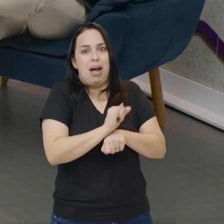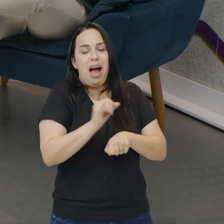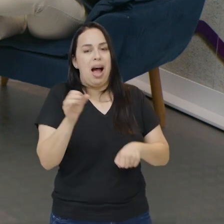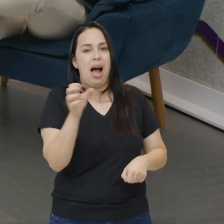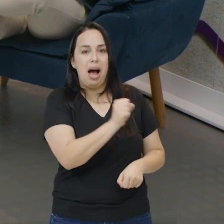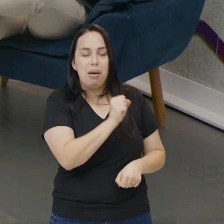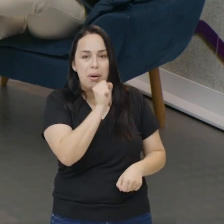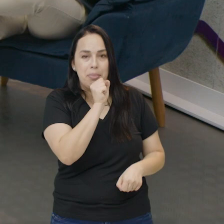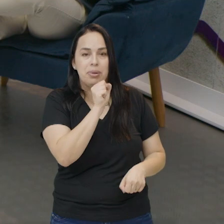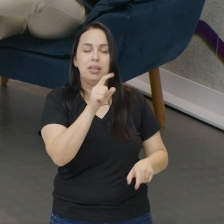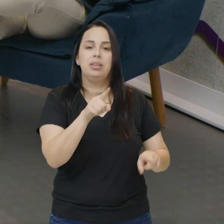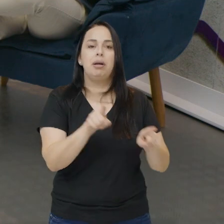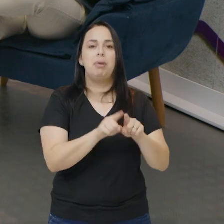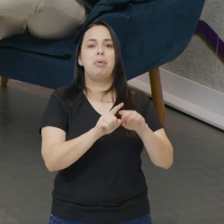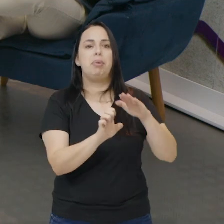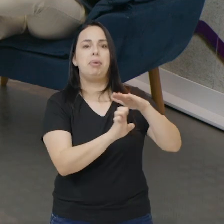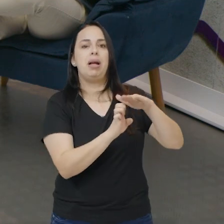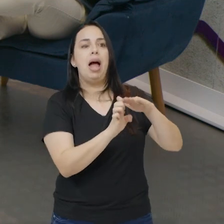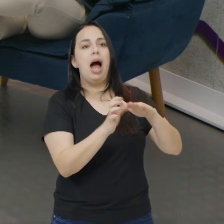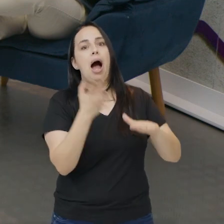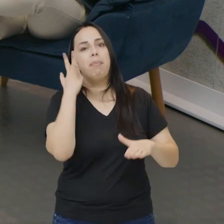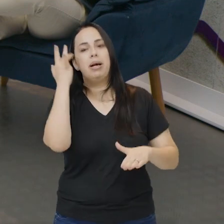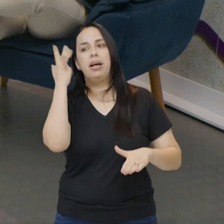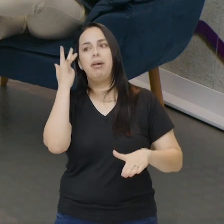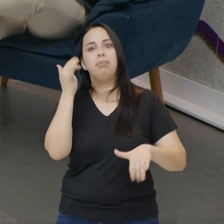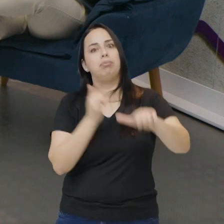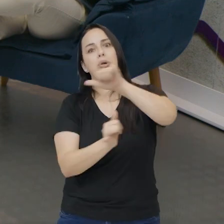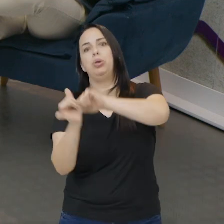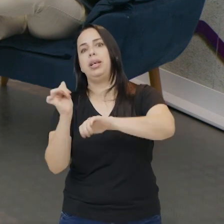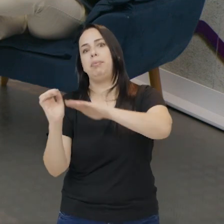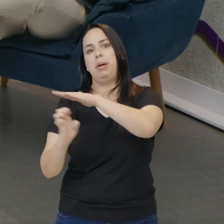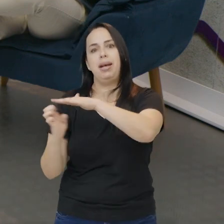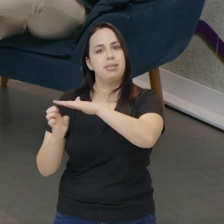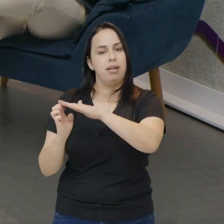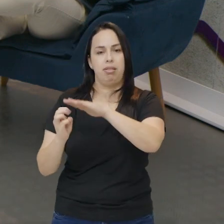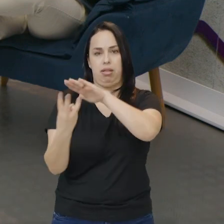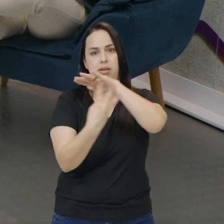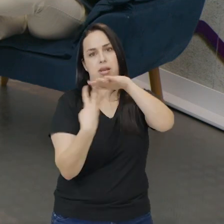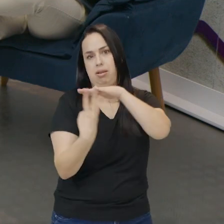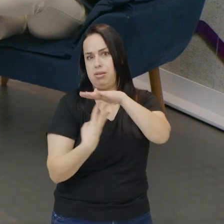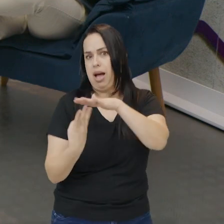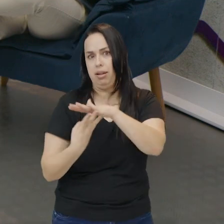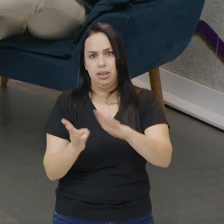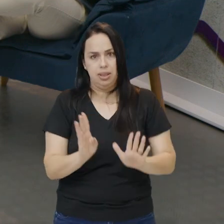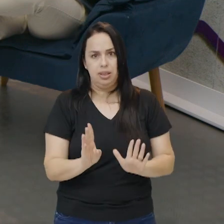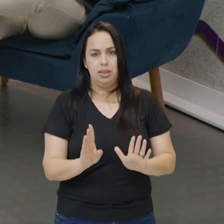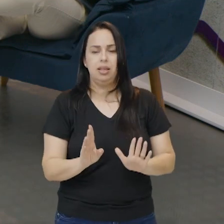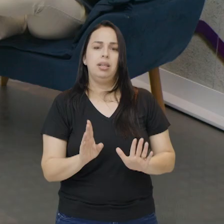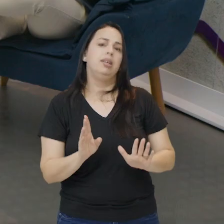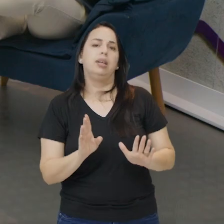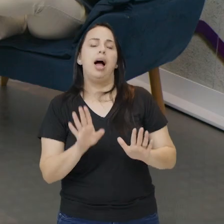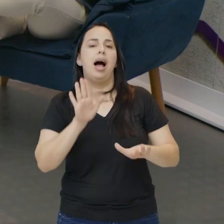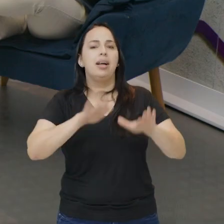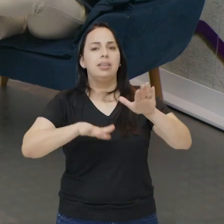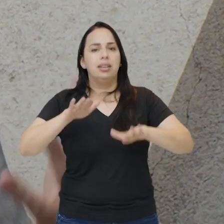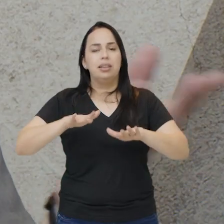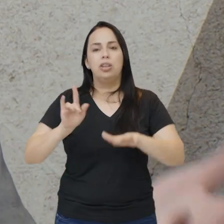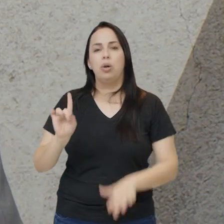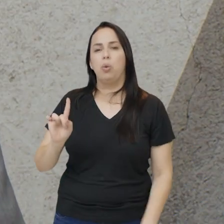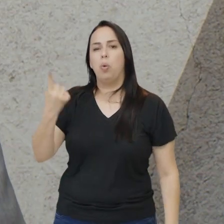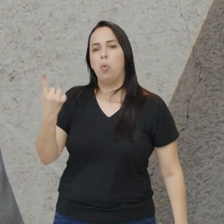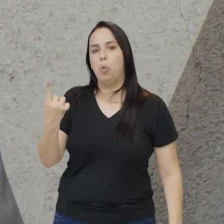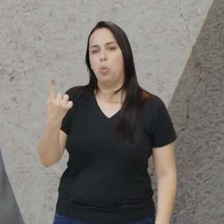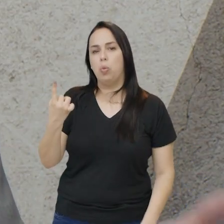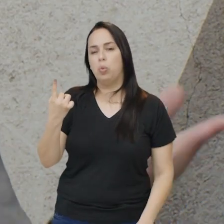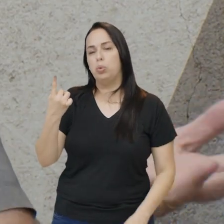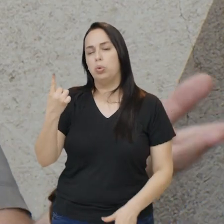porque hoje ele está atuando com uma determinada empresa, mas ele pode estar atuando com outra, dependendo ali da demanda. Quando, de repente, um profissional, por